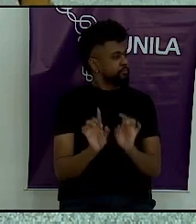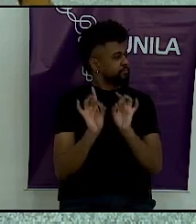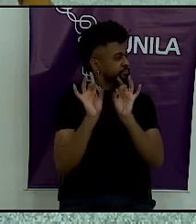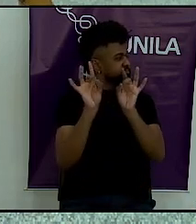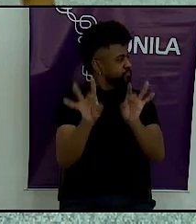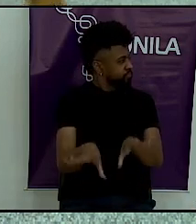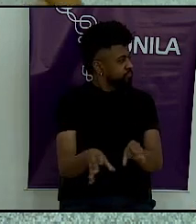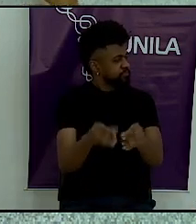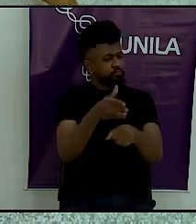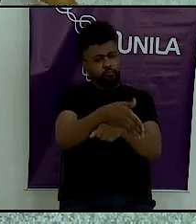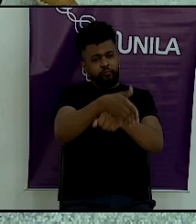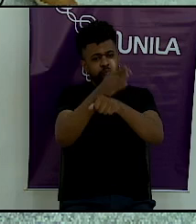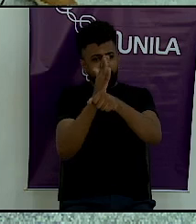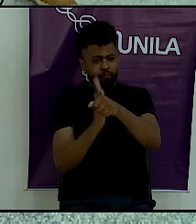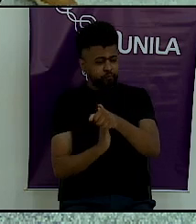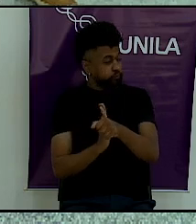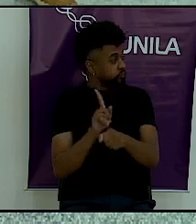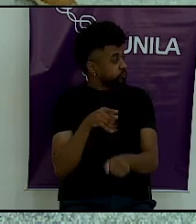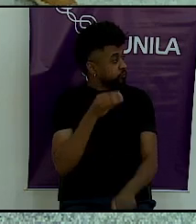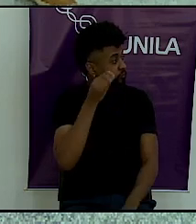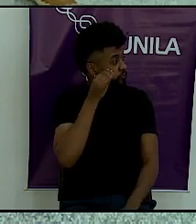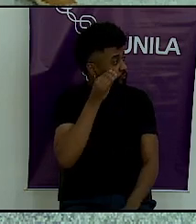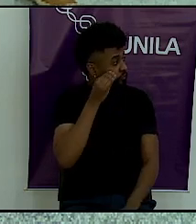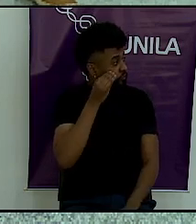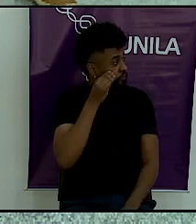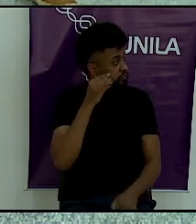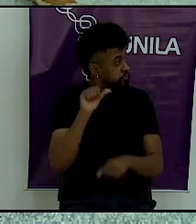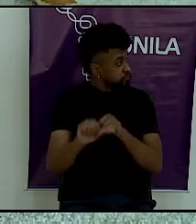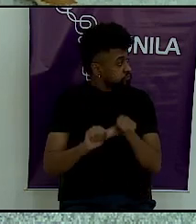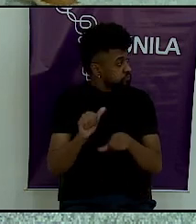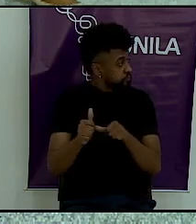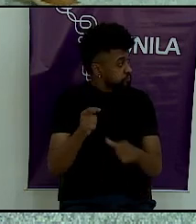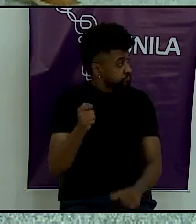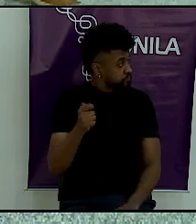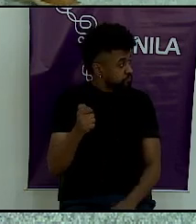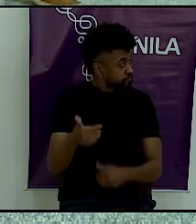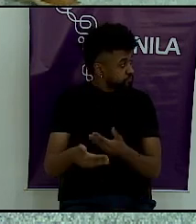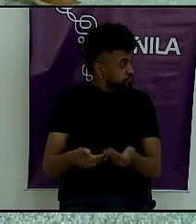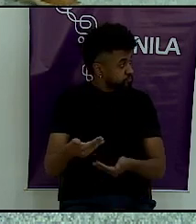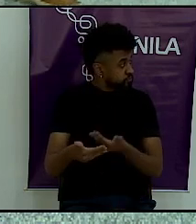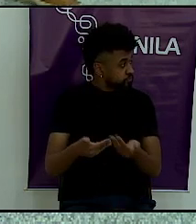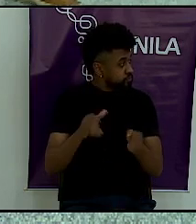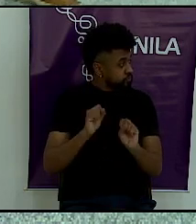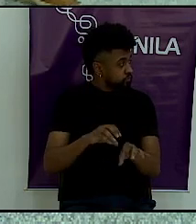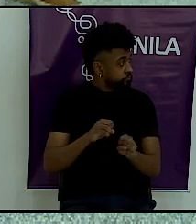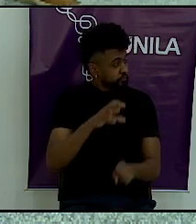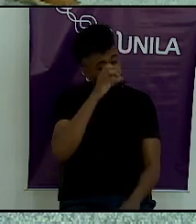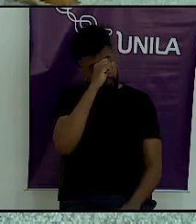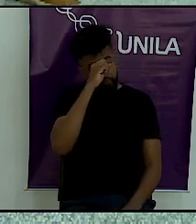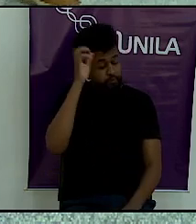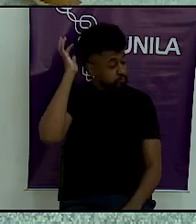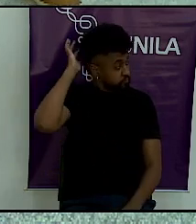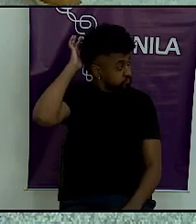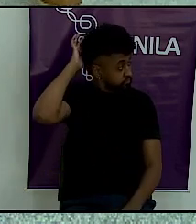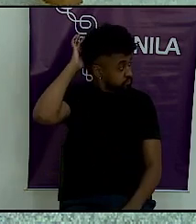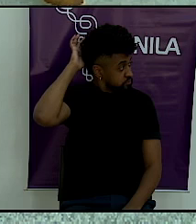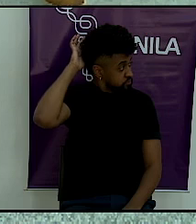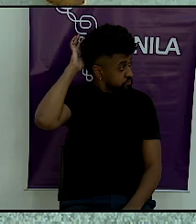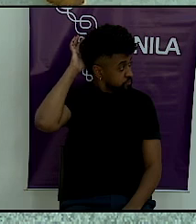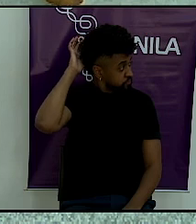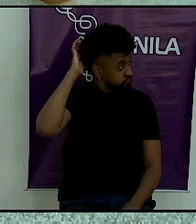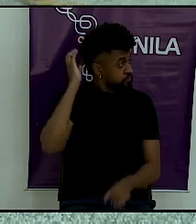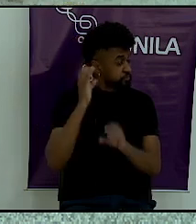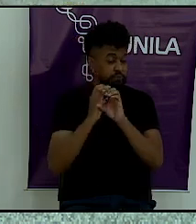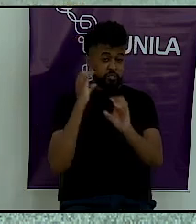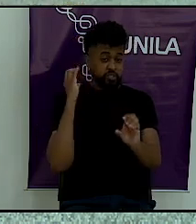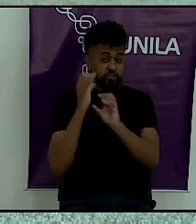desistência, de reprovação e de evasão, é tentar modificar um pouco o processo de ensino-aprendizagem. No caso das